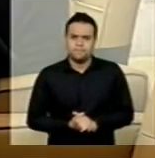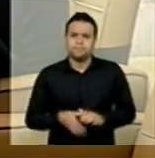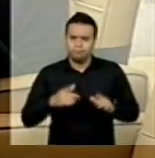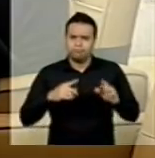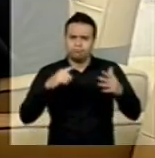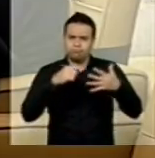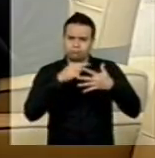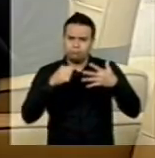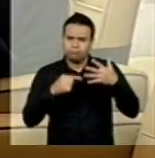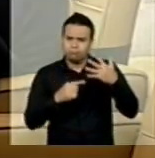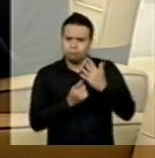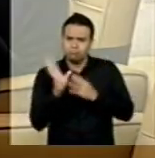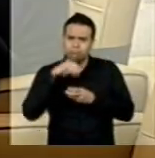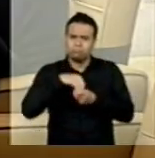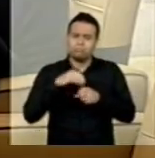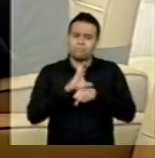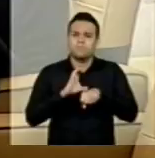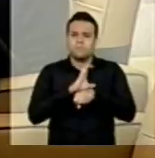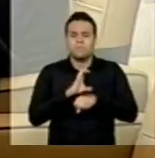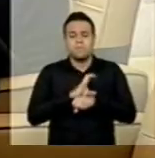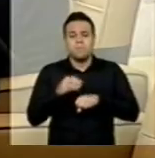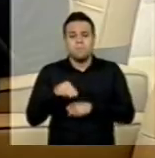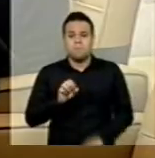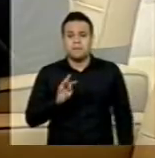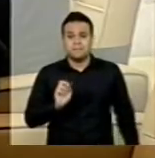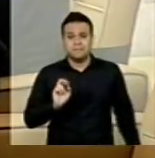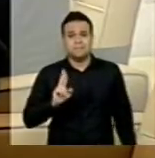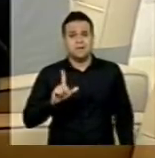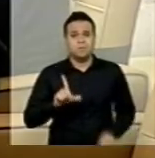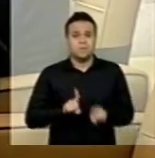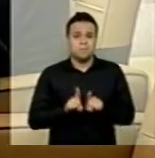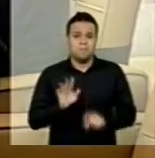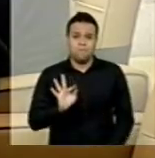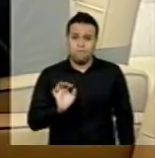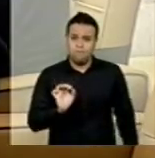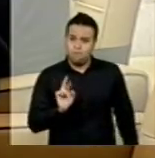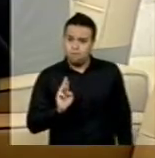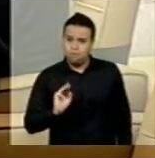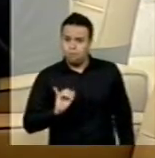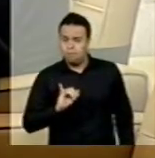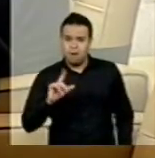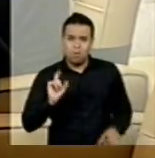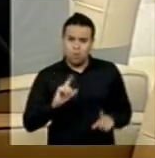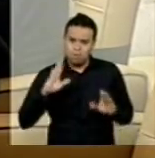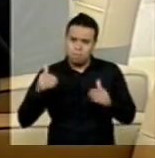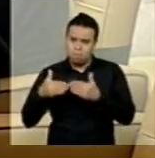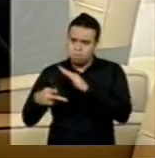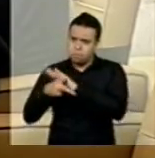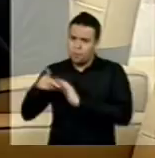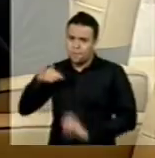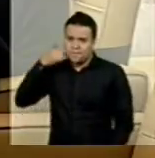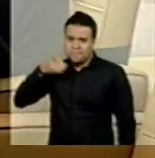a versar imunidades materiais e formais conferidas a deputados